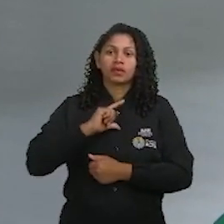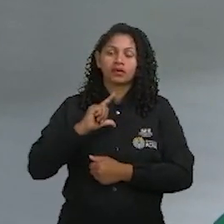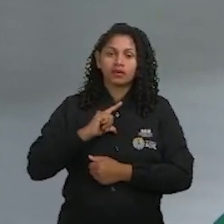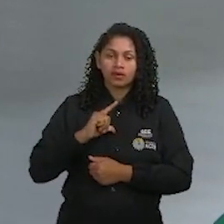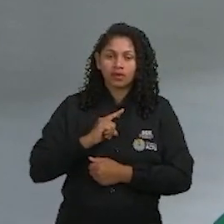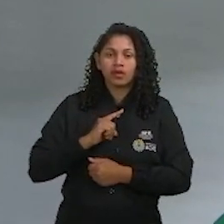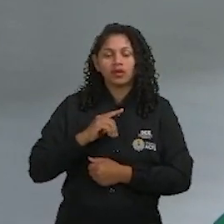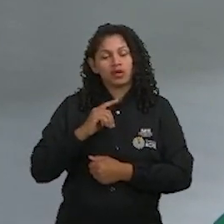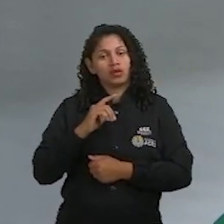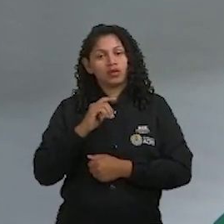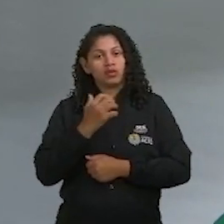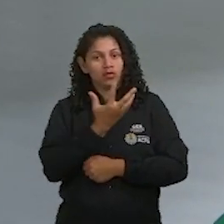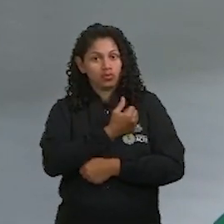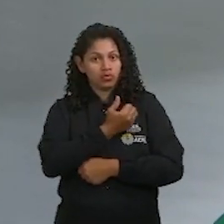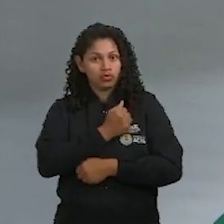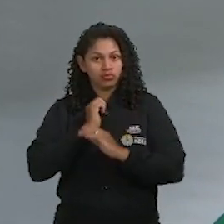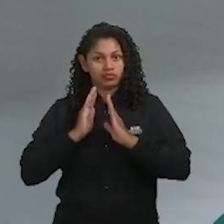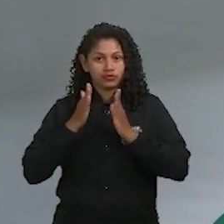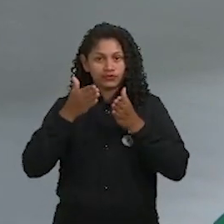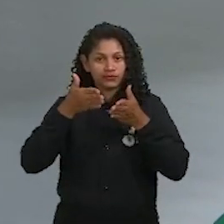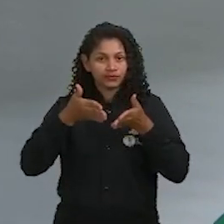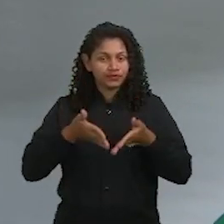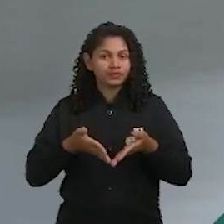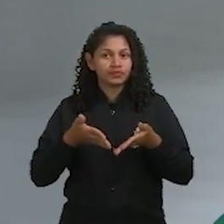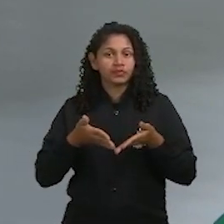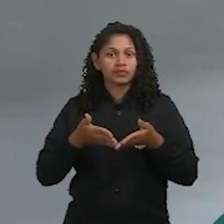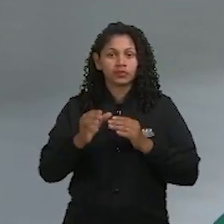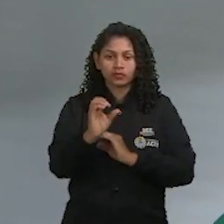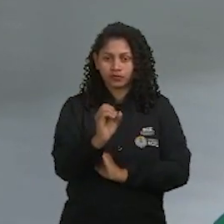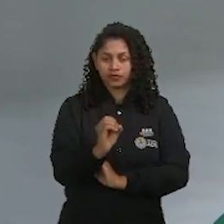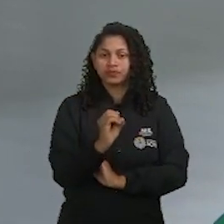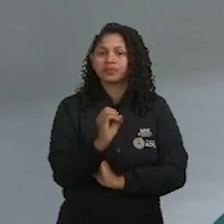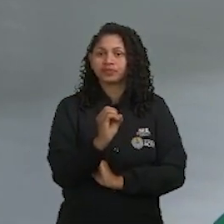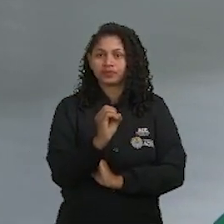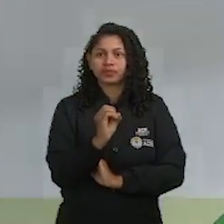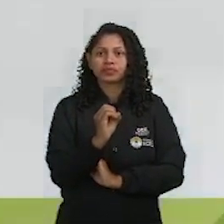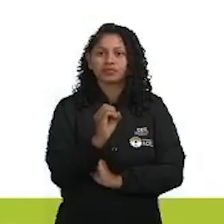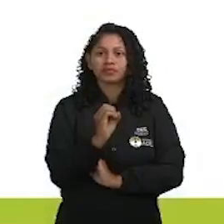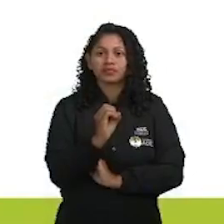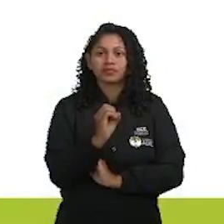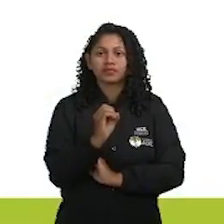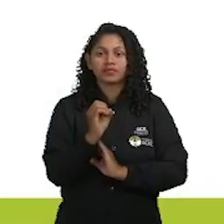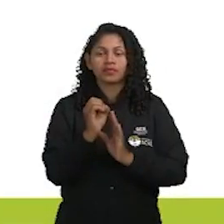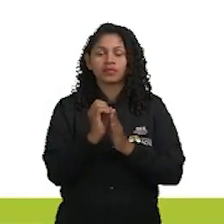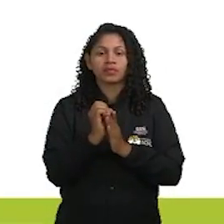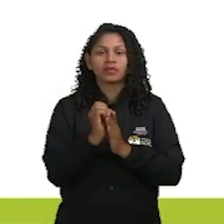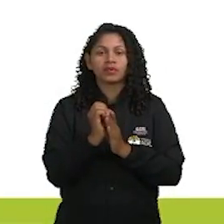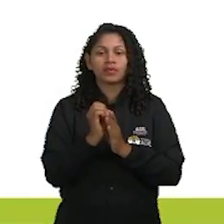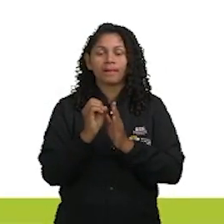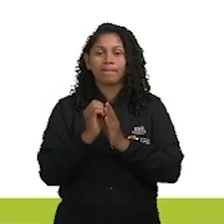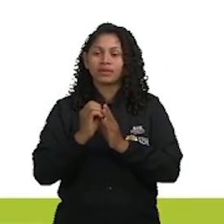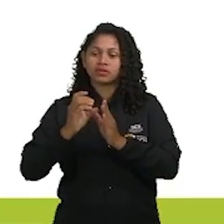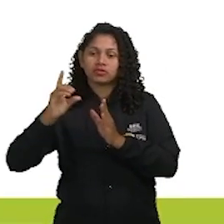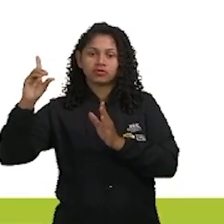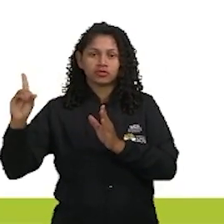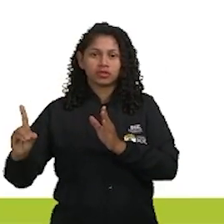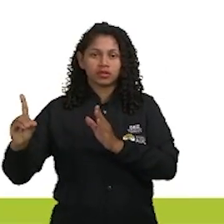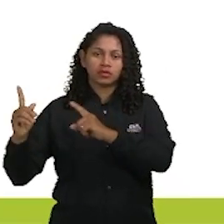número central como sendo o número 0. Para a minha direita, eu vou ter